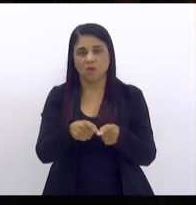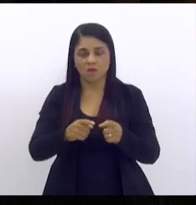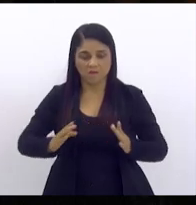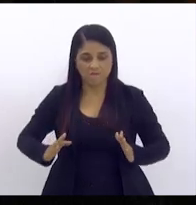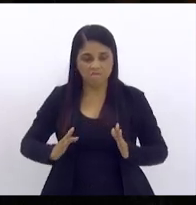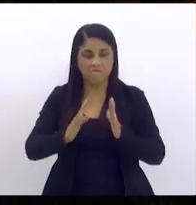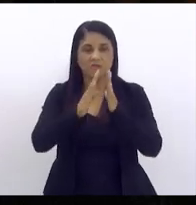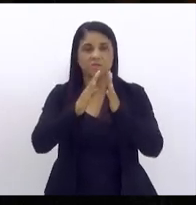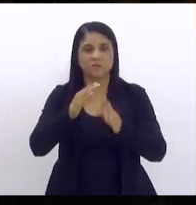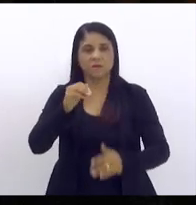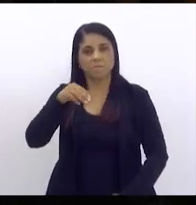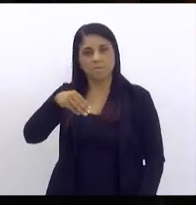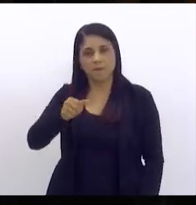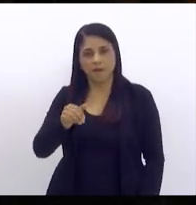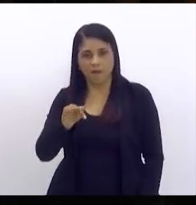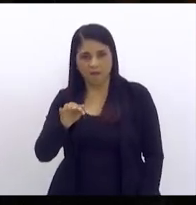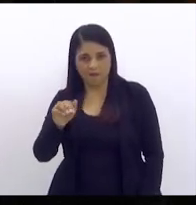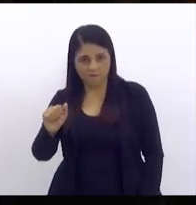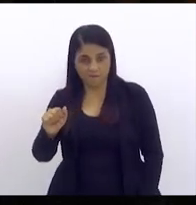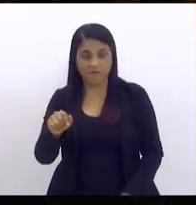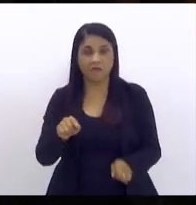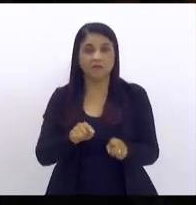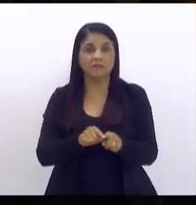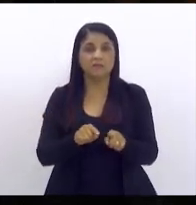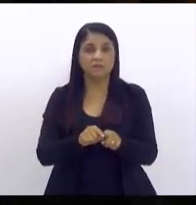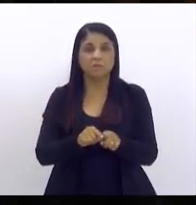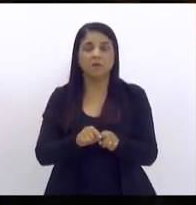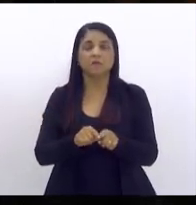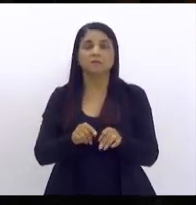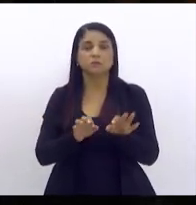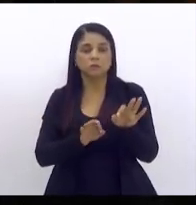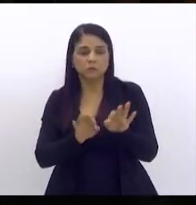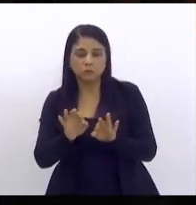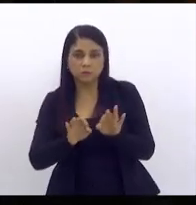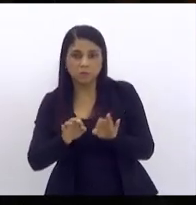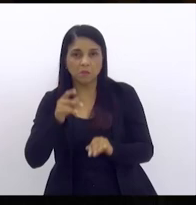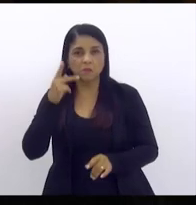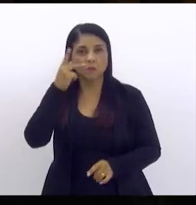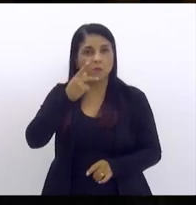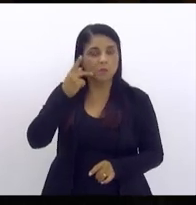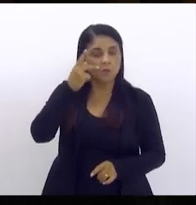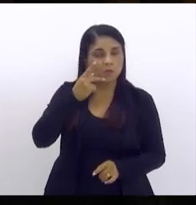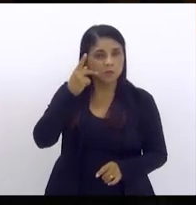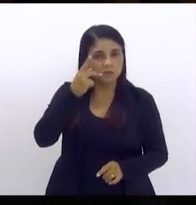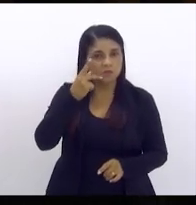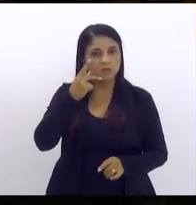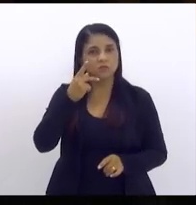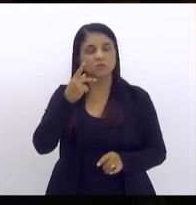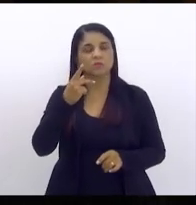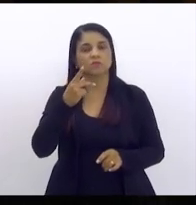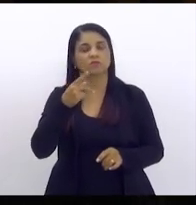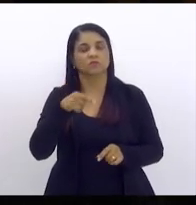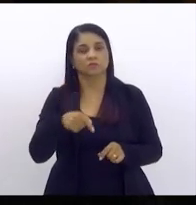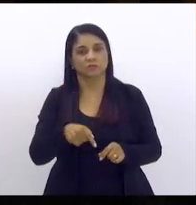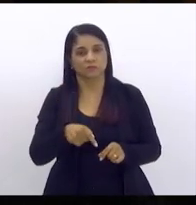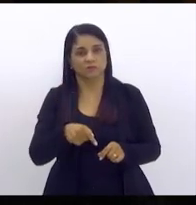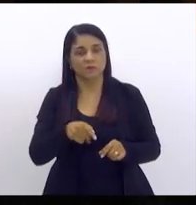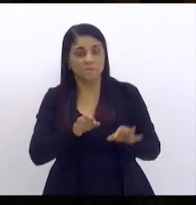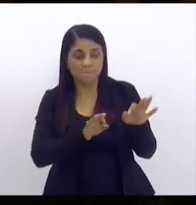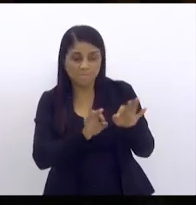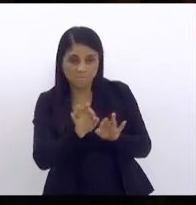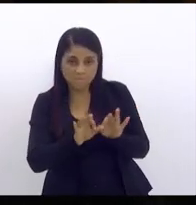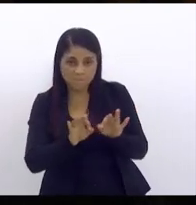nesse estado e, sobretudo, em prol de um plano político que passa pelos municípios do estado do Rio de Janeiro, passa